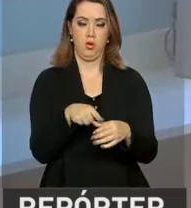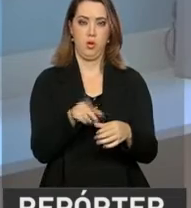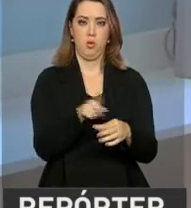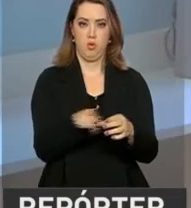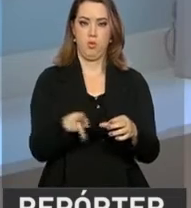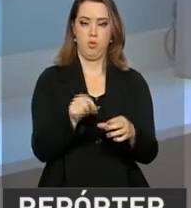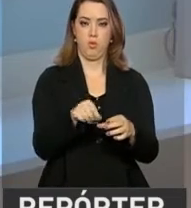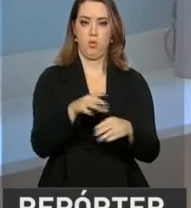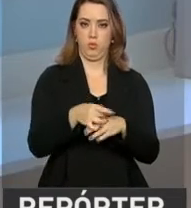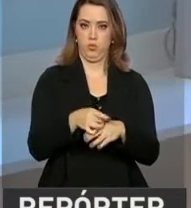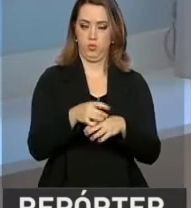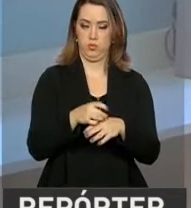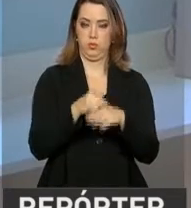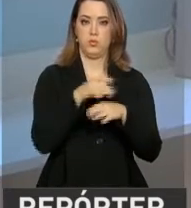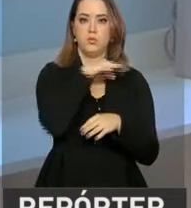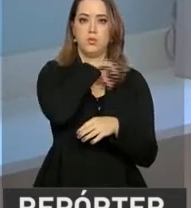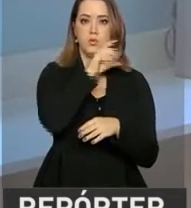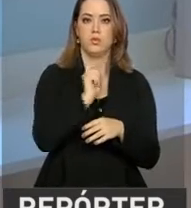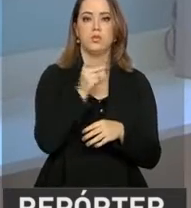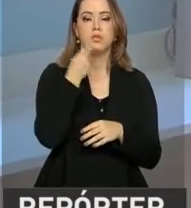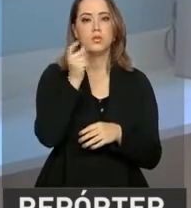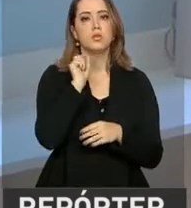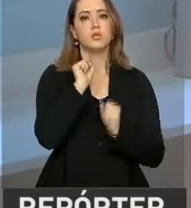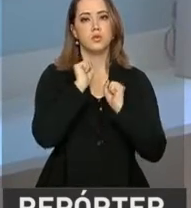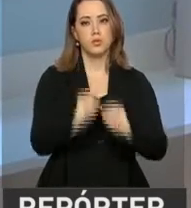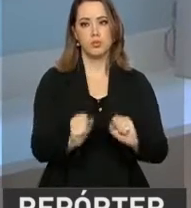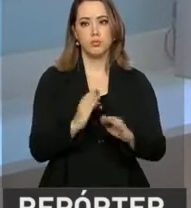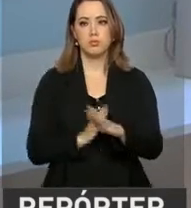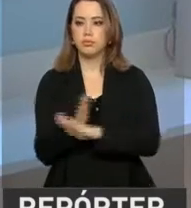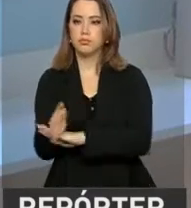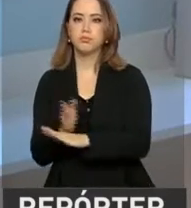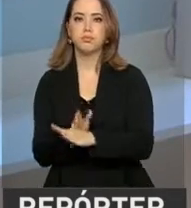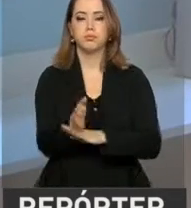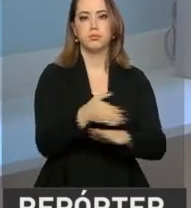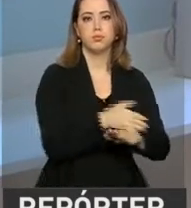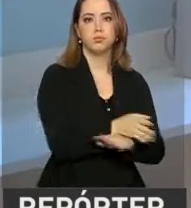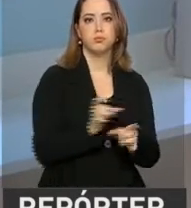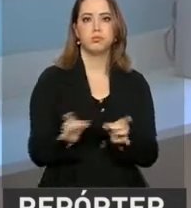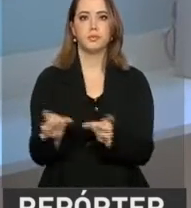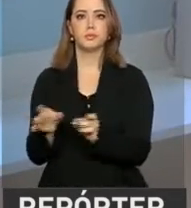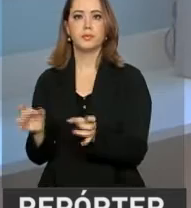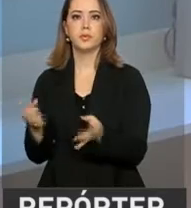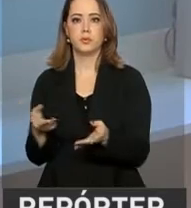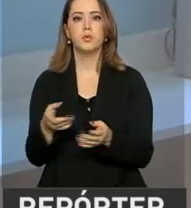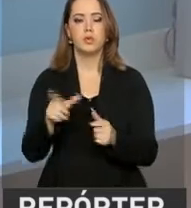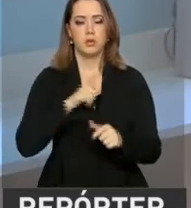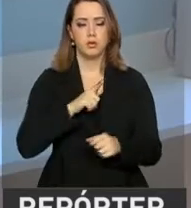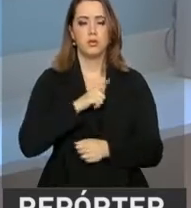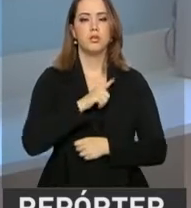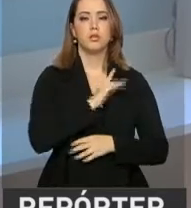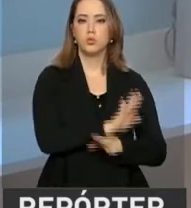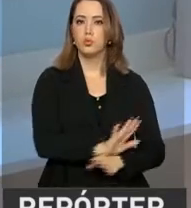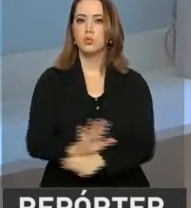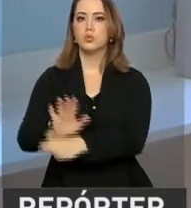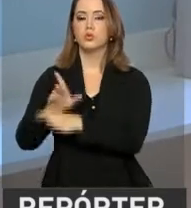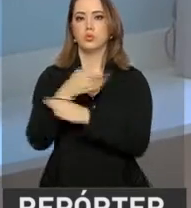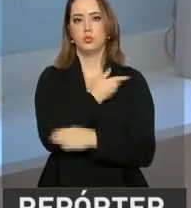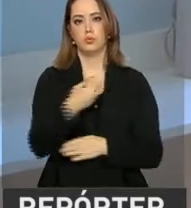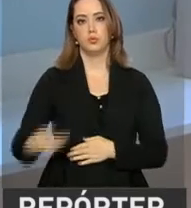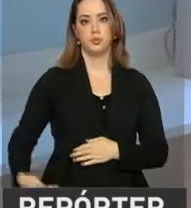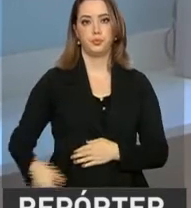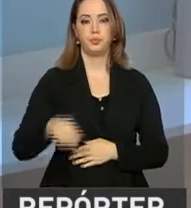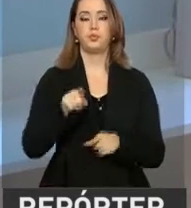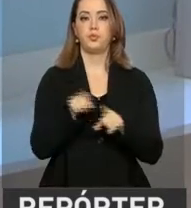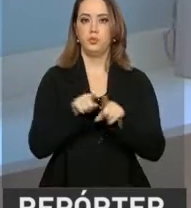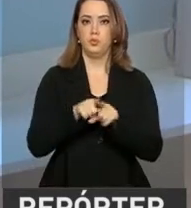ainda maior no ramo da proteína animal e, para isso, tem tido o apoio do governo. O ministro da Casa Civil, Eliseu Padilha, que